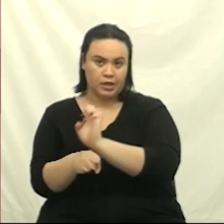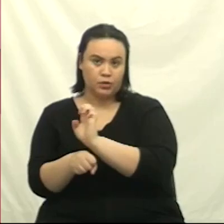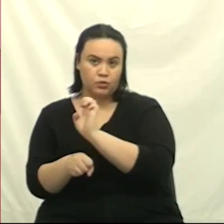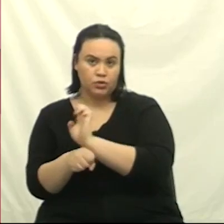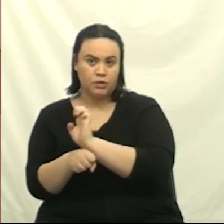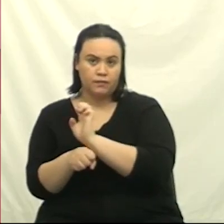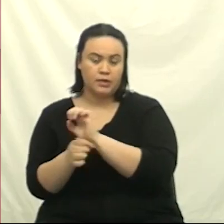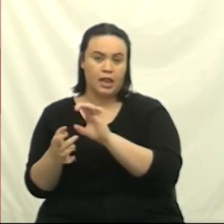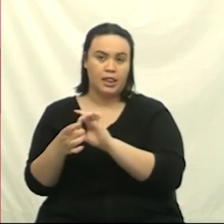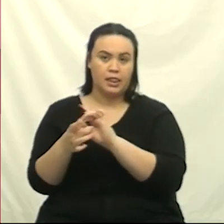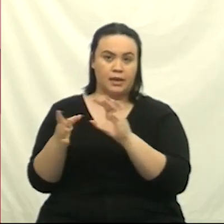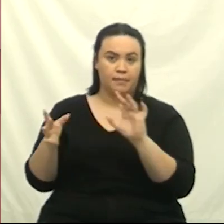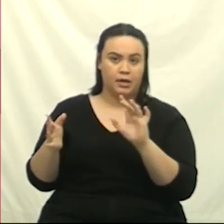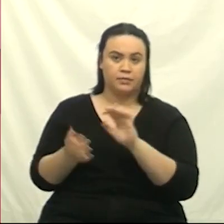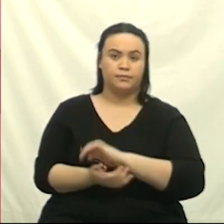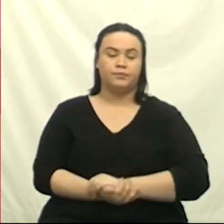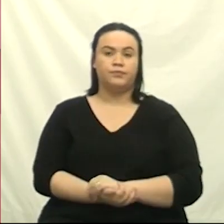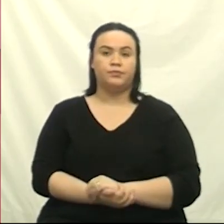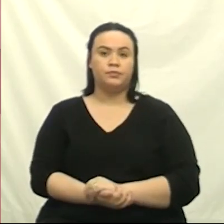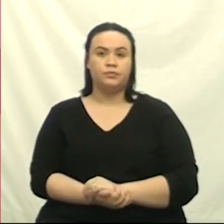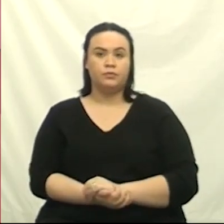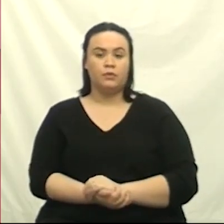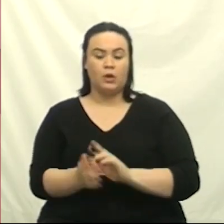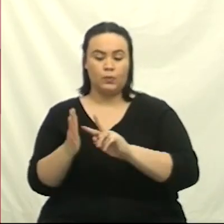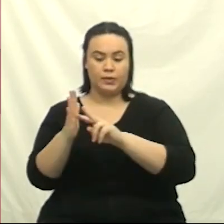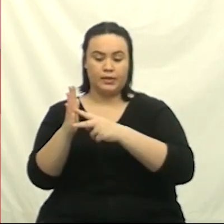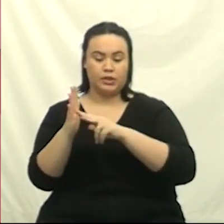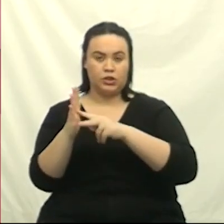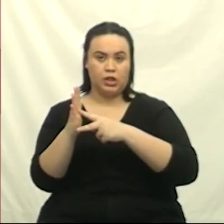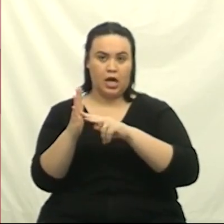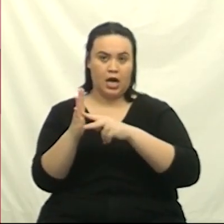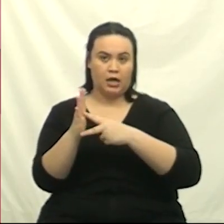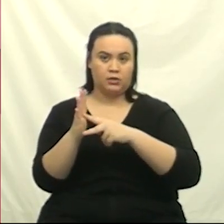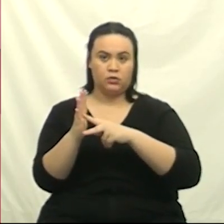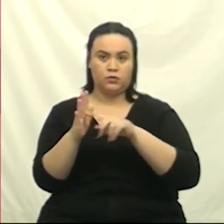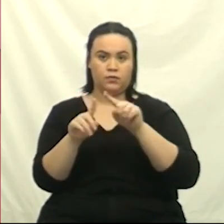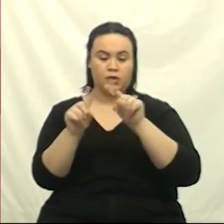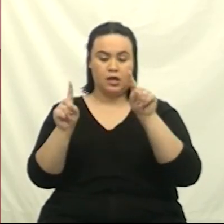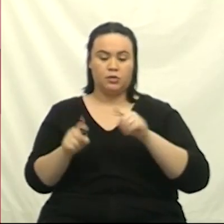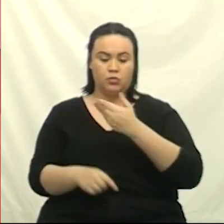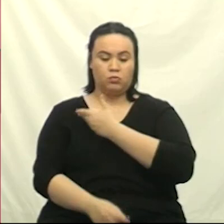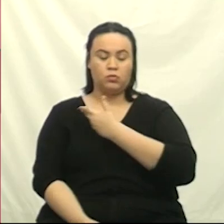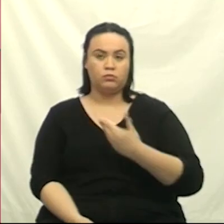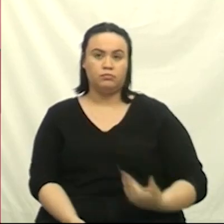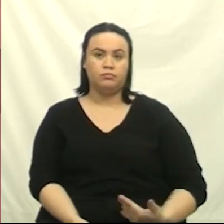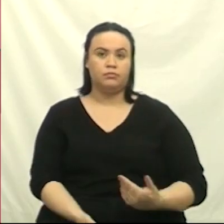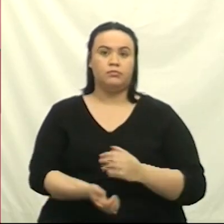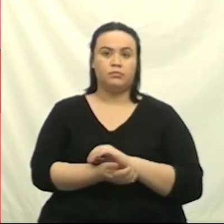da liberação que a gente chama dos sindicatos dos servidores públicos do município